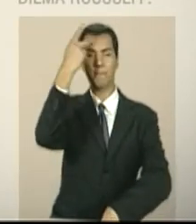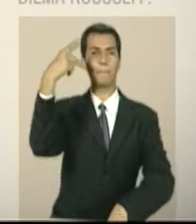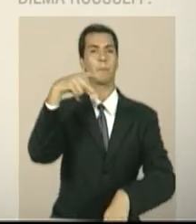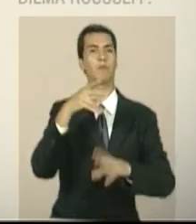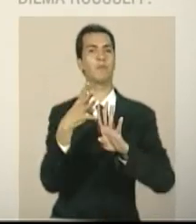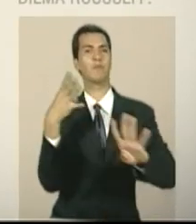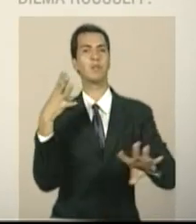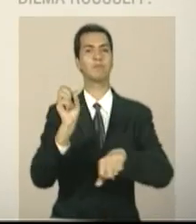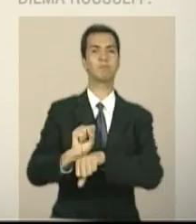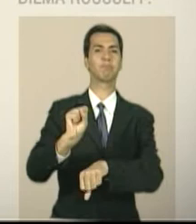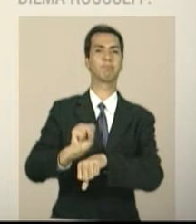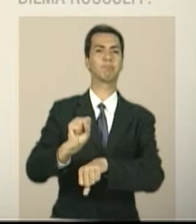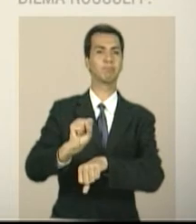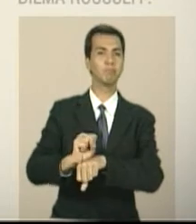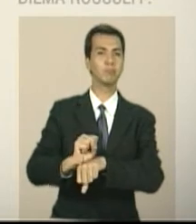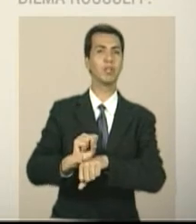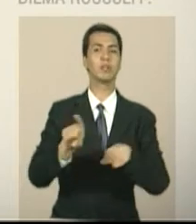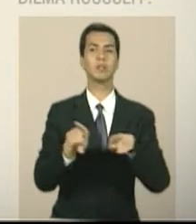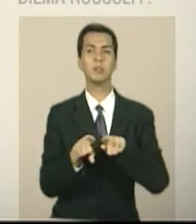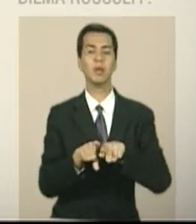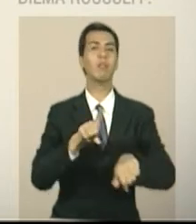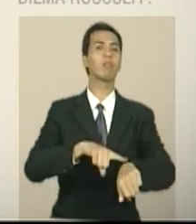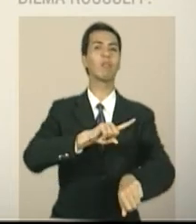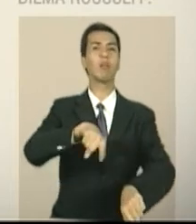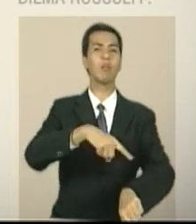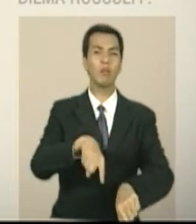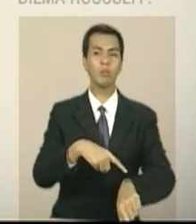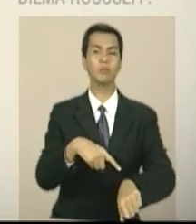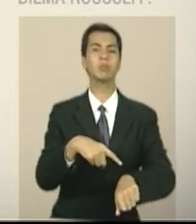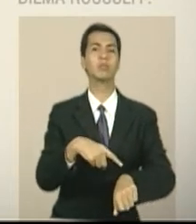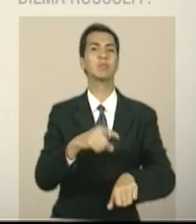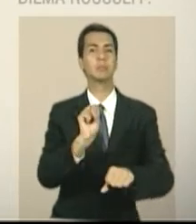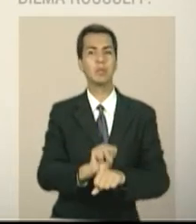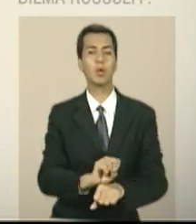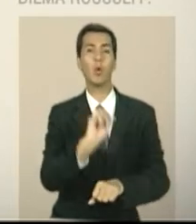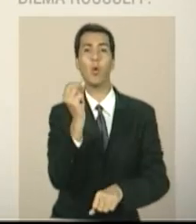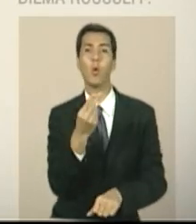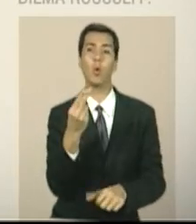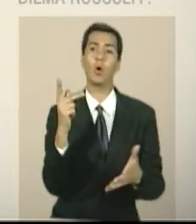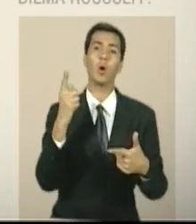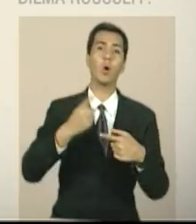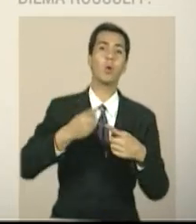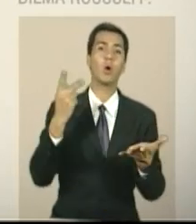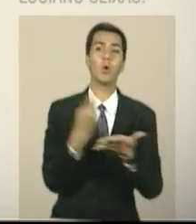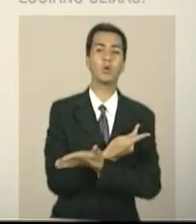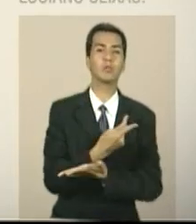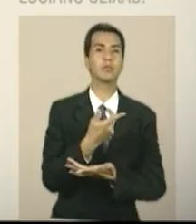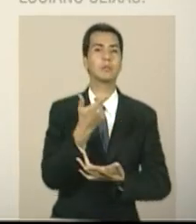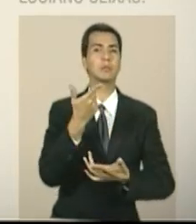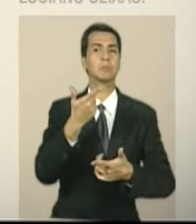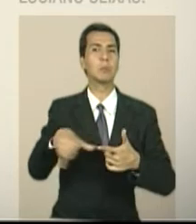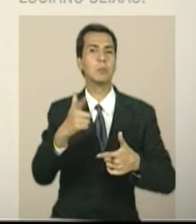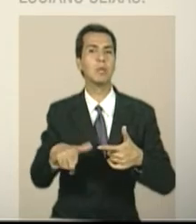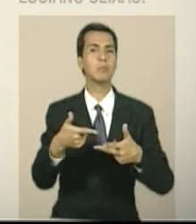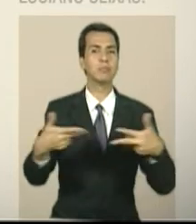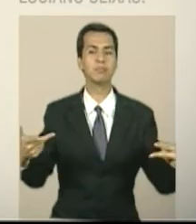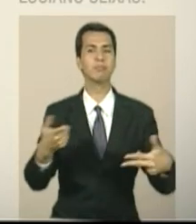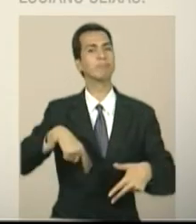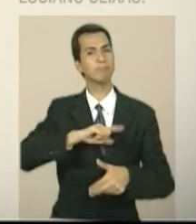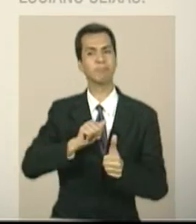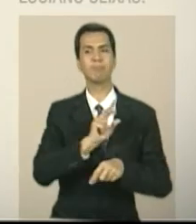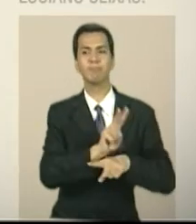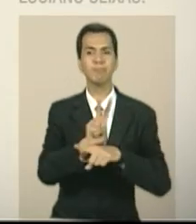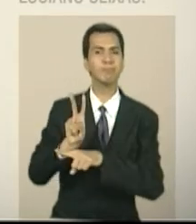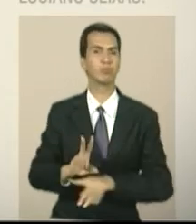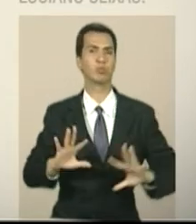fila de espera o tempo que durou o atendimento ou se saiu com alguma coisa ainda por resolver é importante